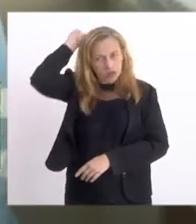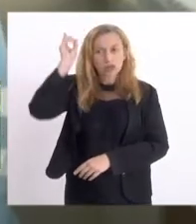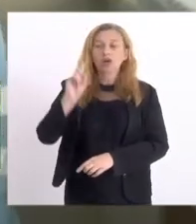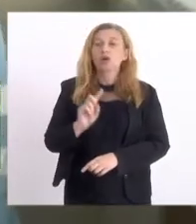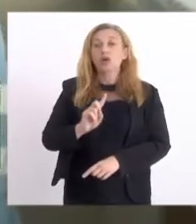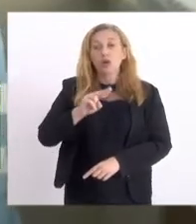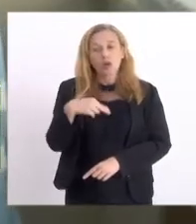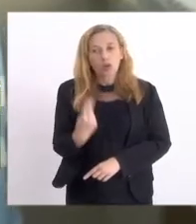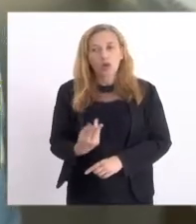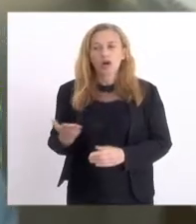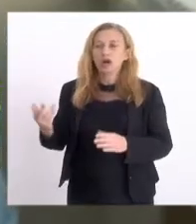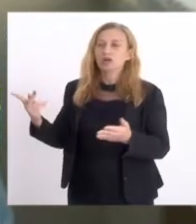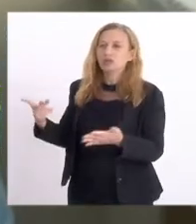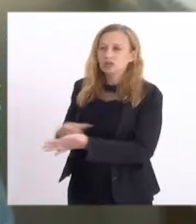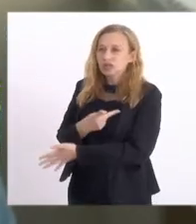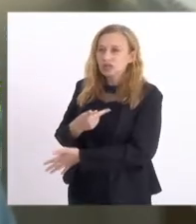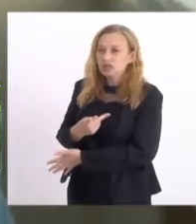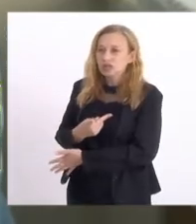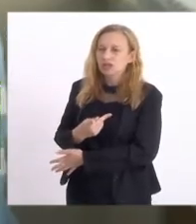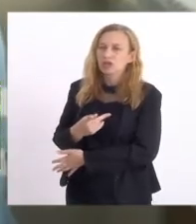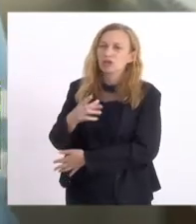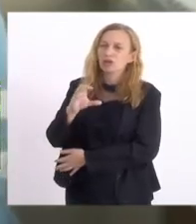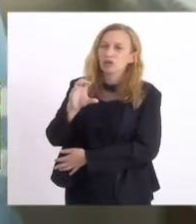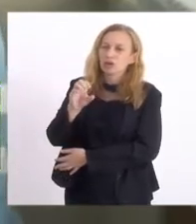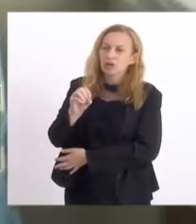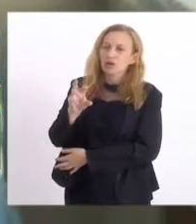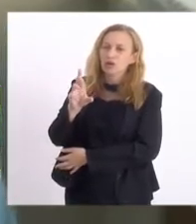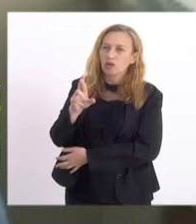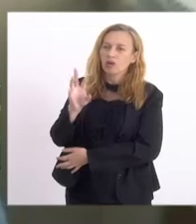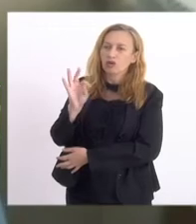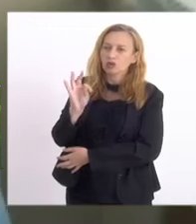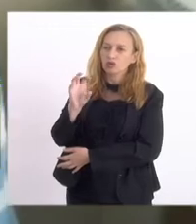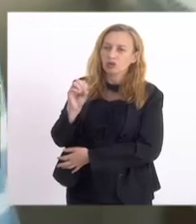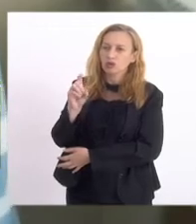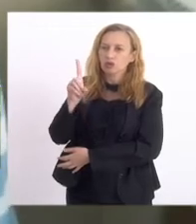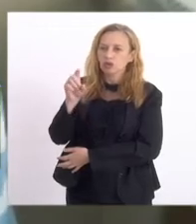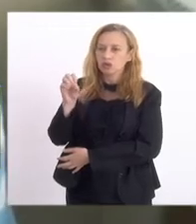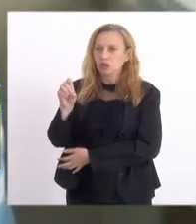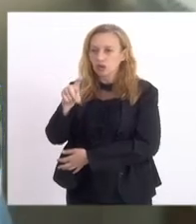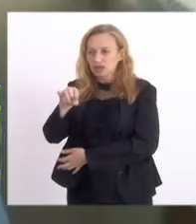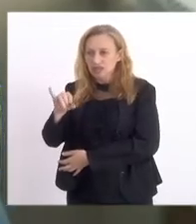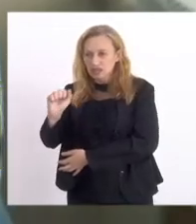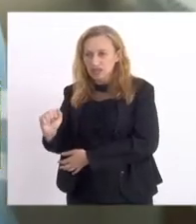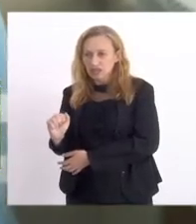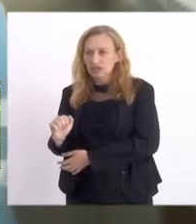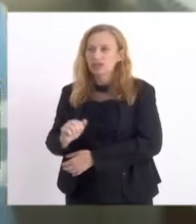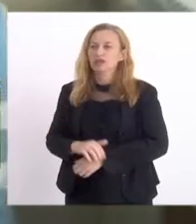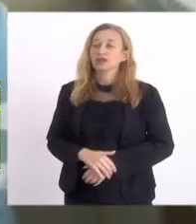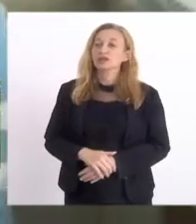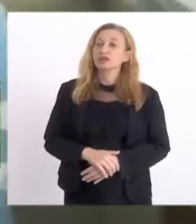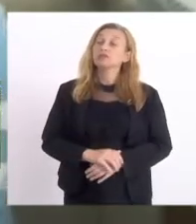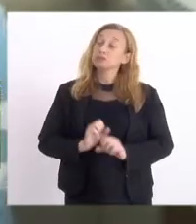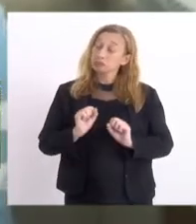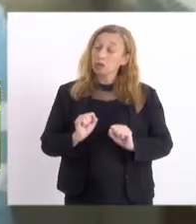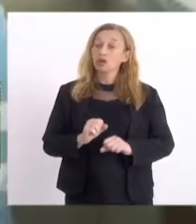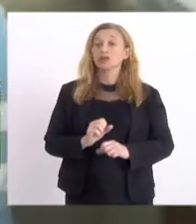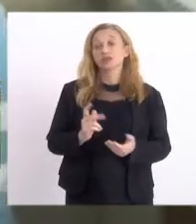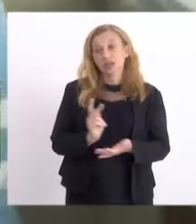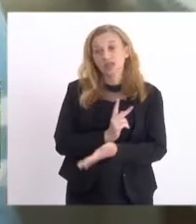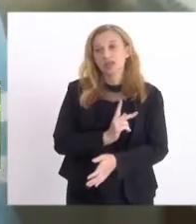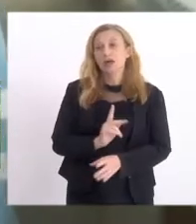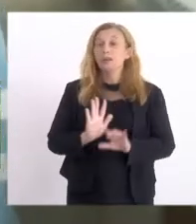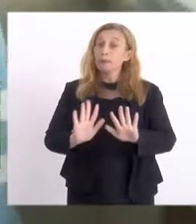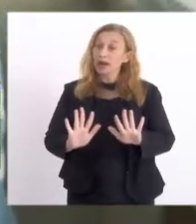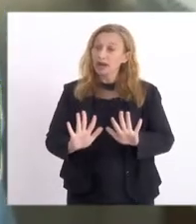pode acontecer com uma igreja ortodoxa, ou até mesmo com uma igreja evangélica, eventualmente.